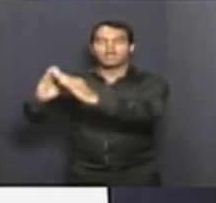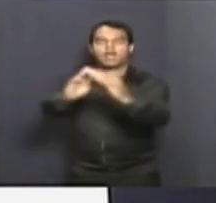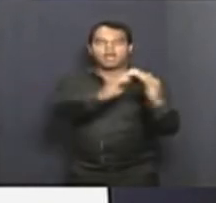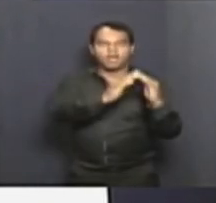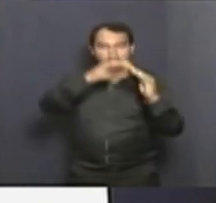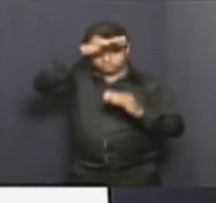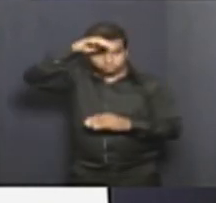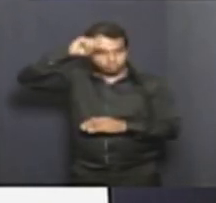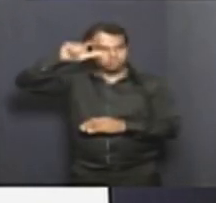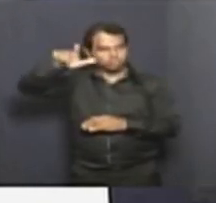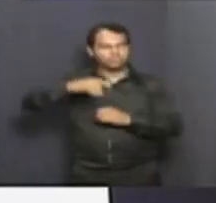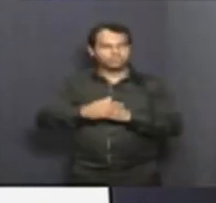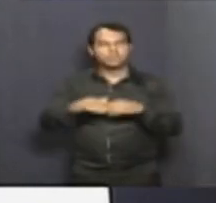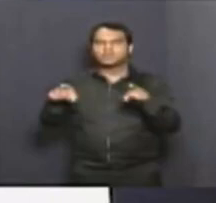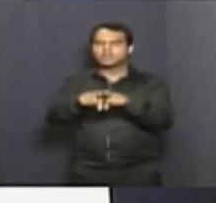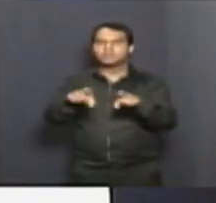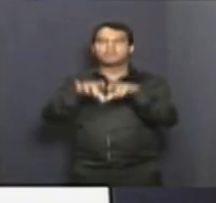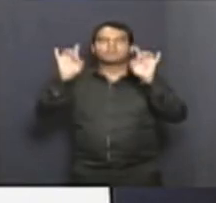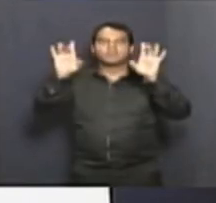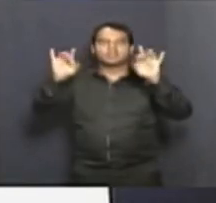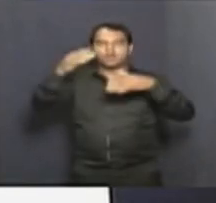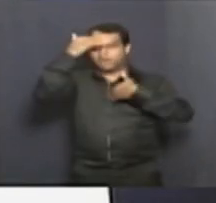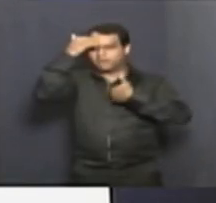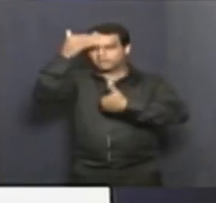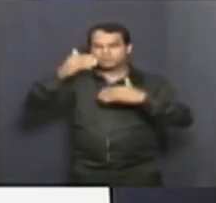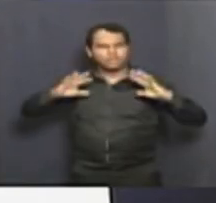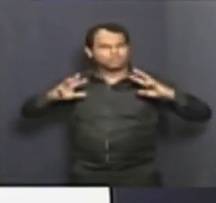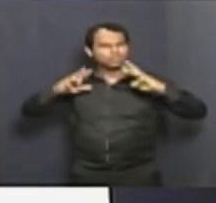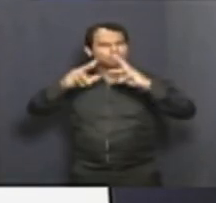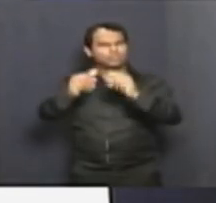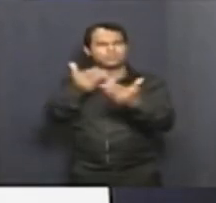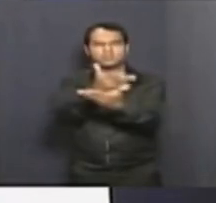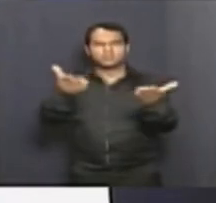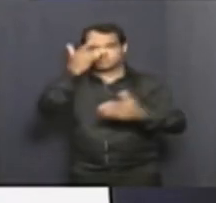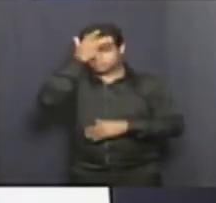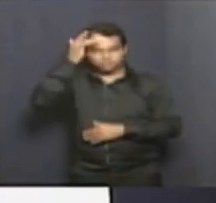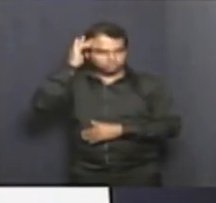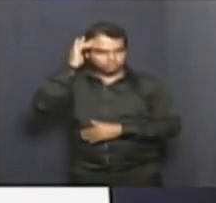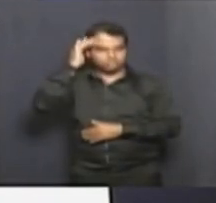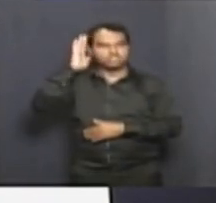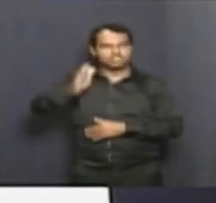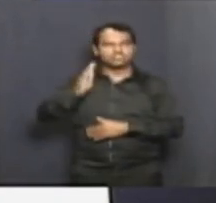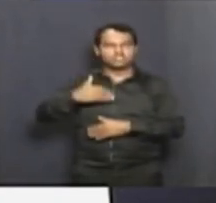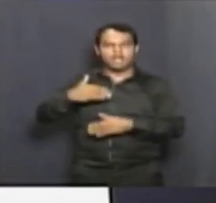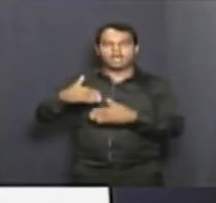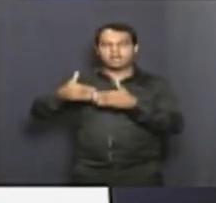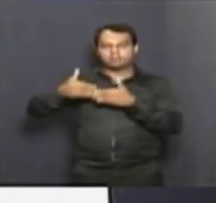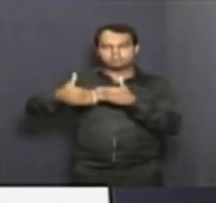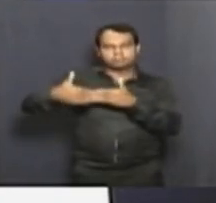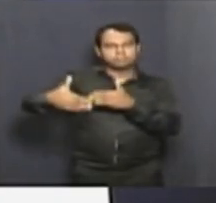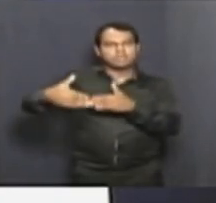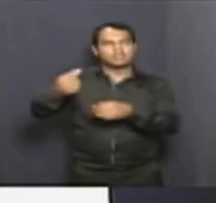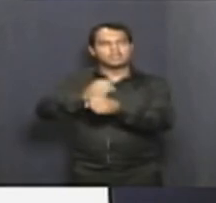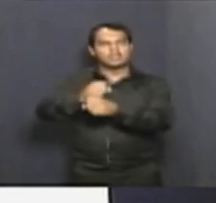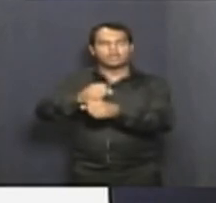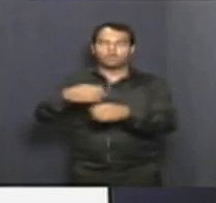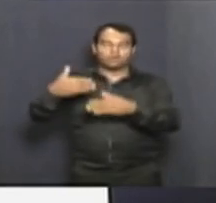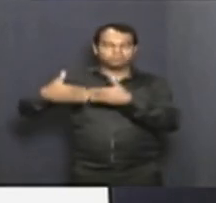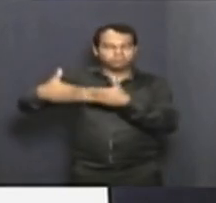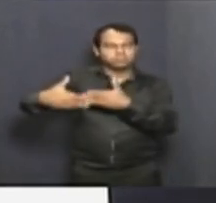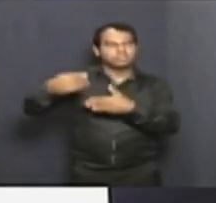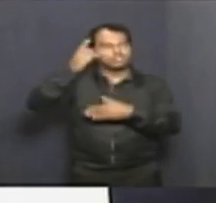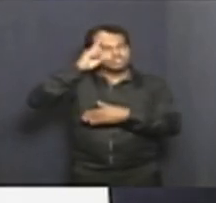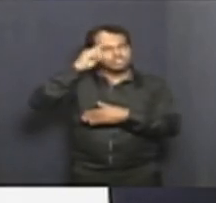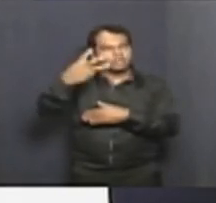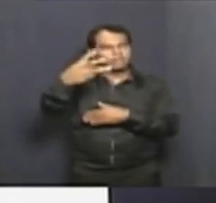agradecimento a todas as pessoas que ao longo destes últimos 30 dias tem nos recebido em seus